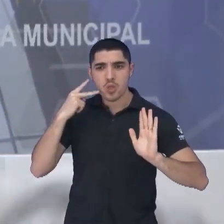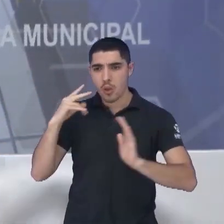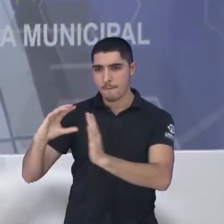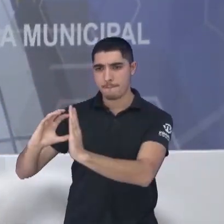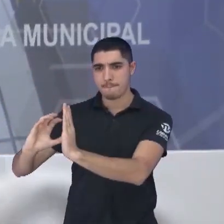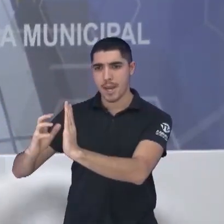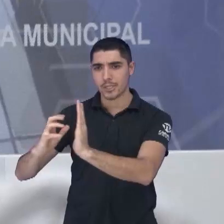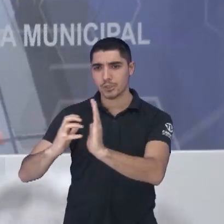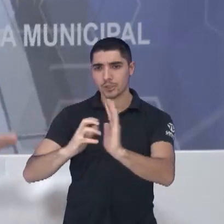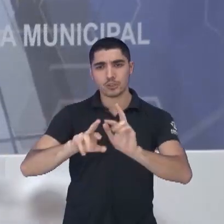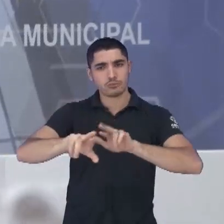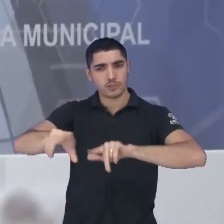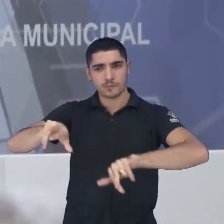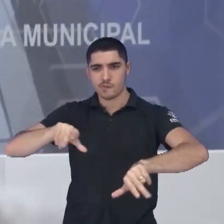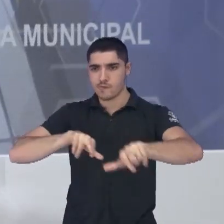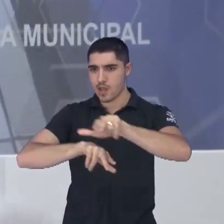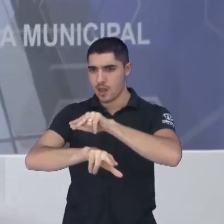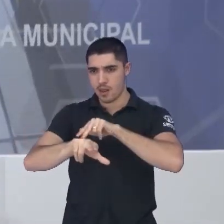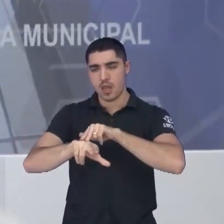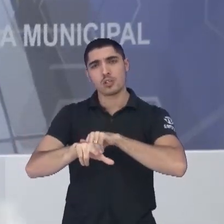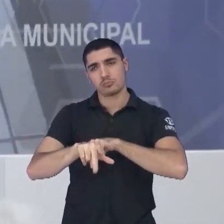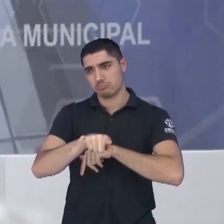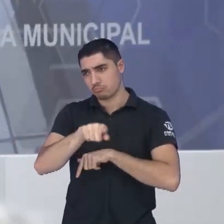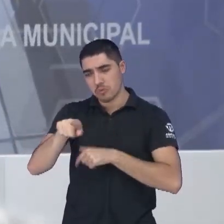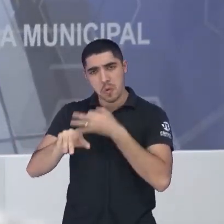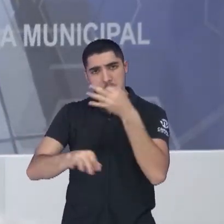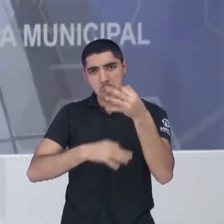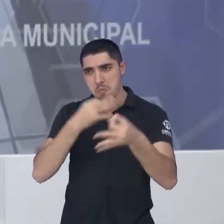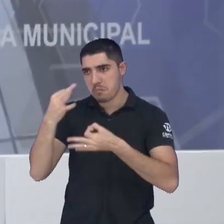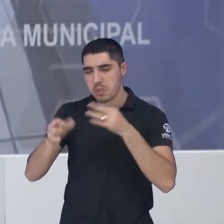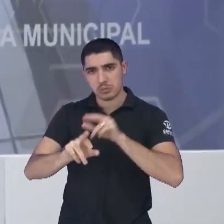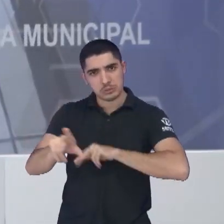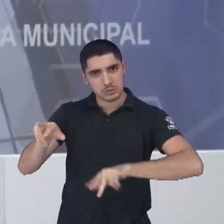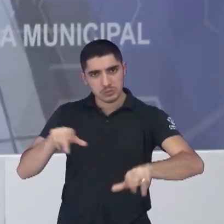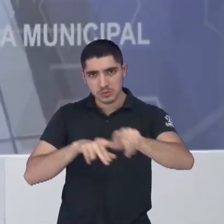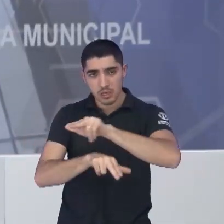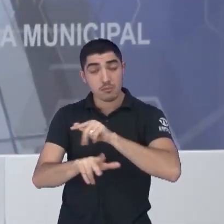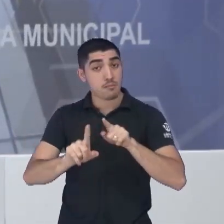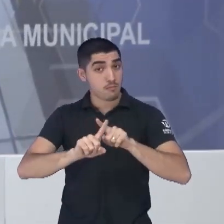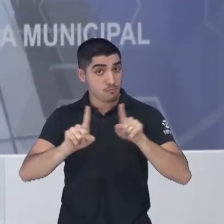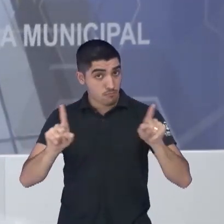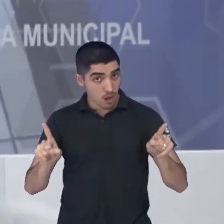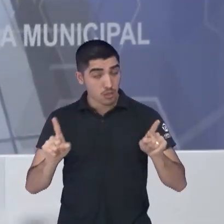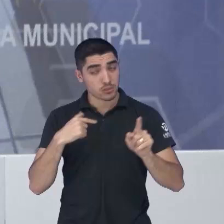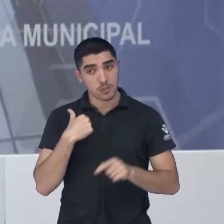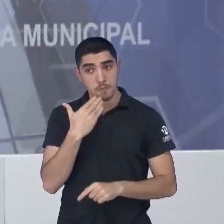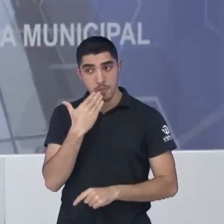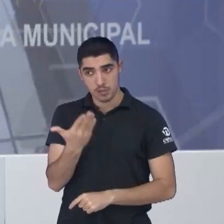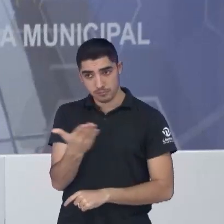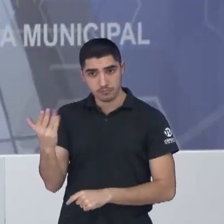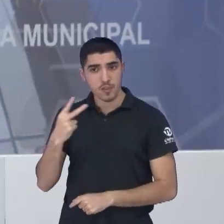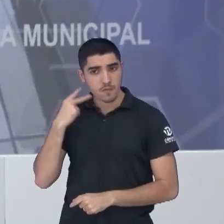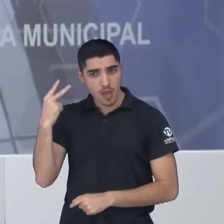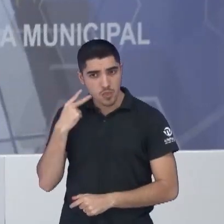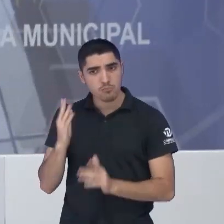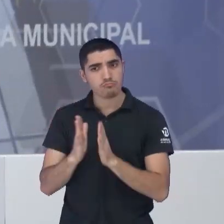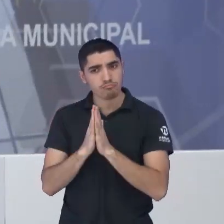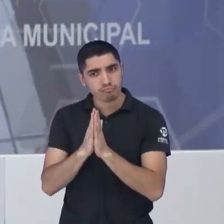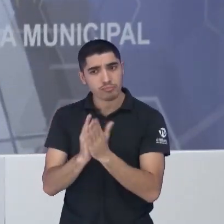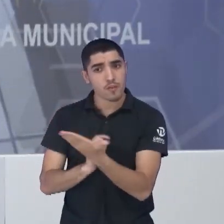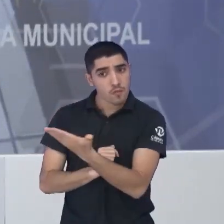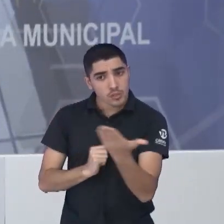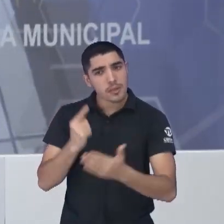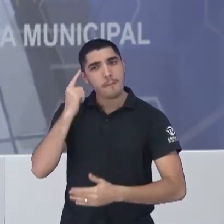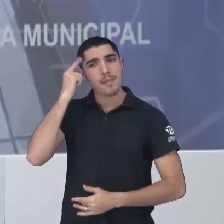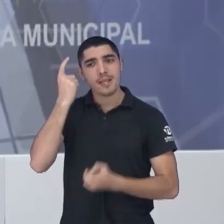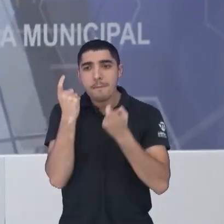partidos, de todas as matizes ideológicas, então eu peço aos vereadores que eles votem pelo bem